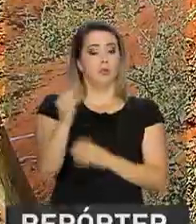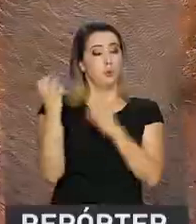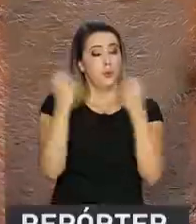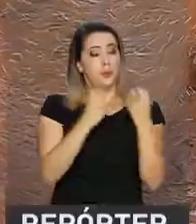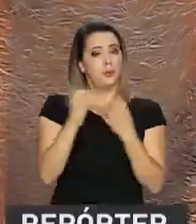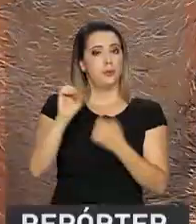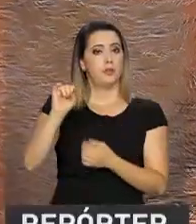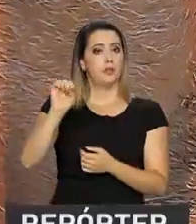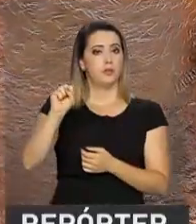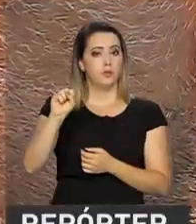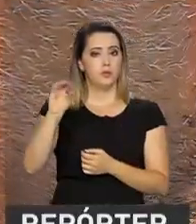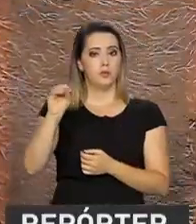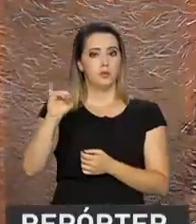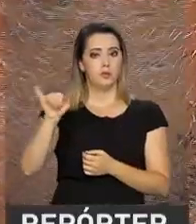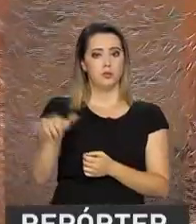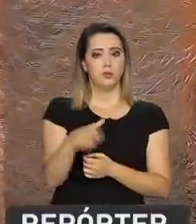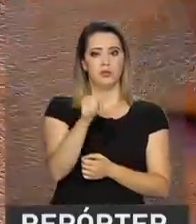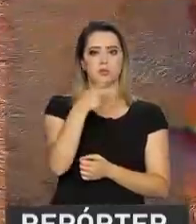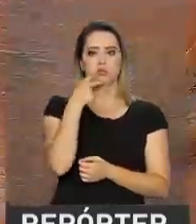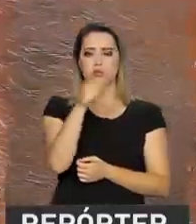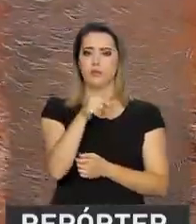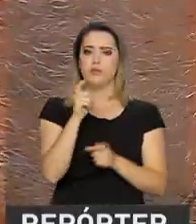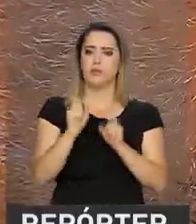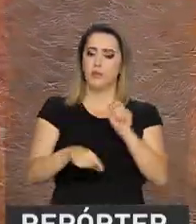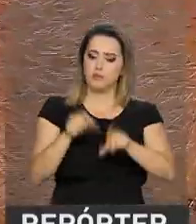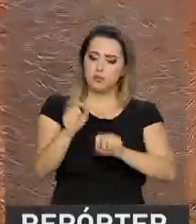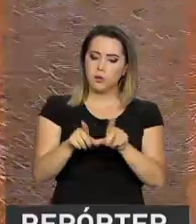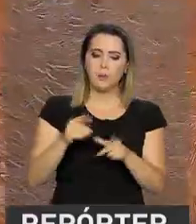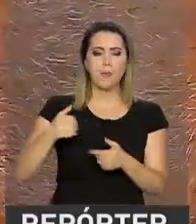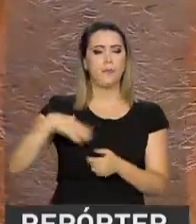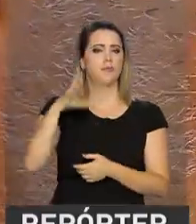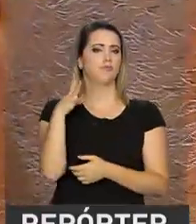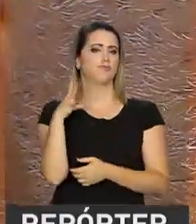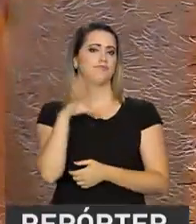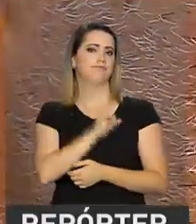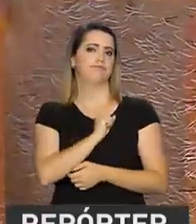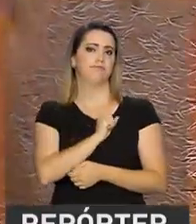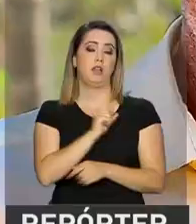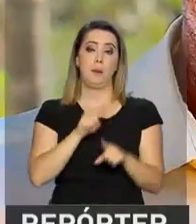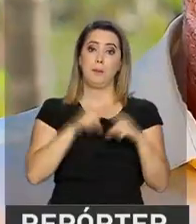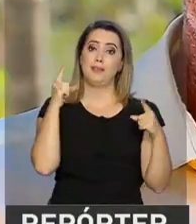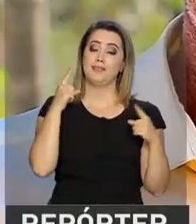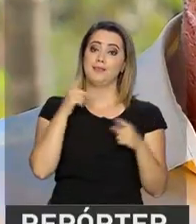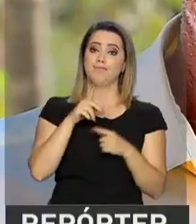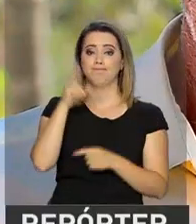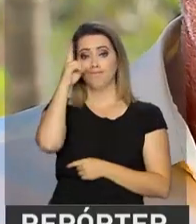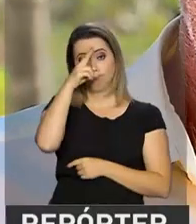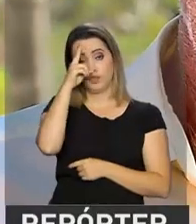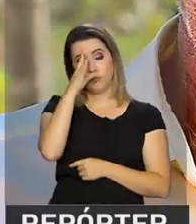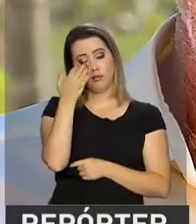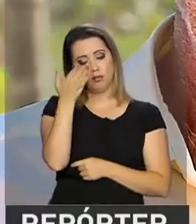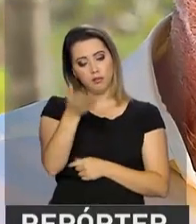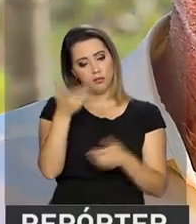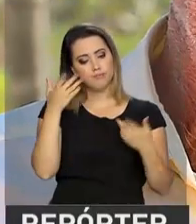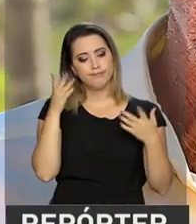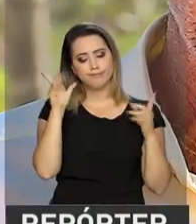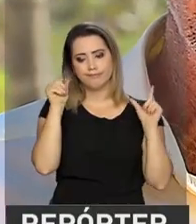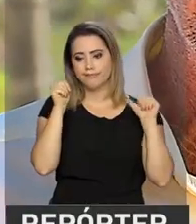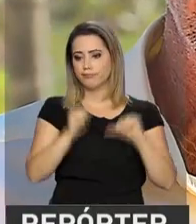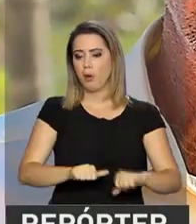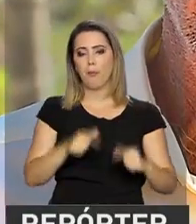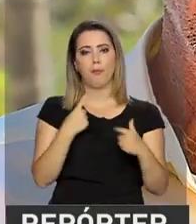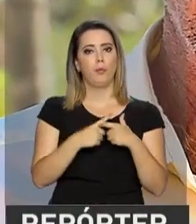ele disse que produzir alimentos é sua maior fascinação mas lembra que o maior estímulo ainda é um